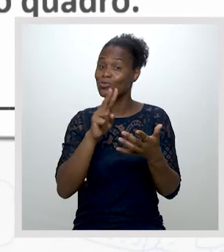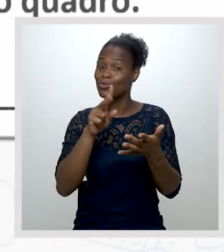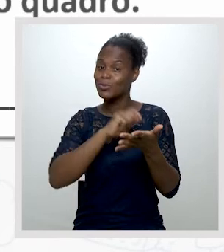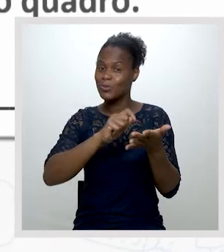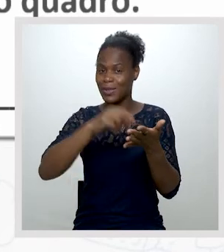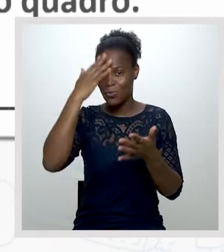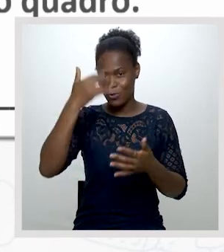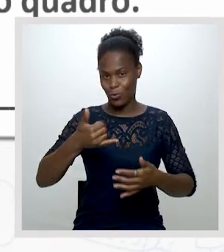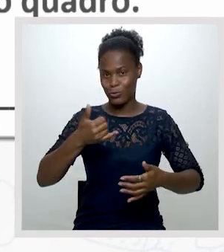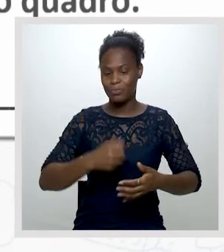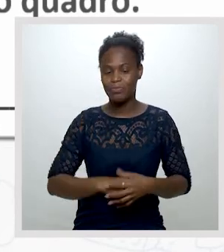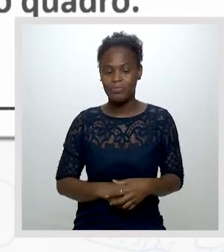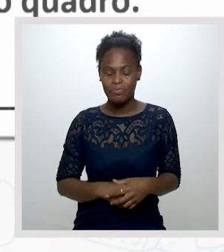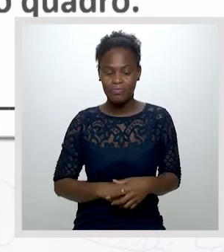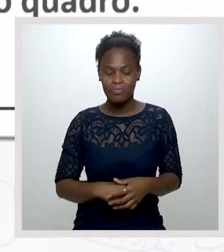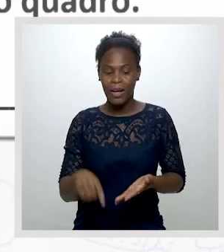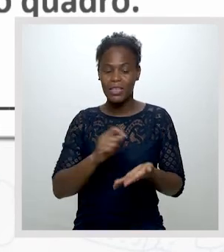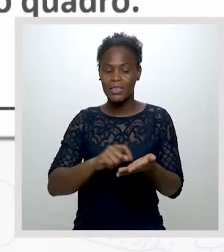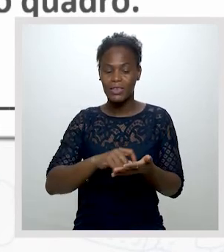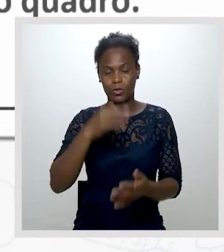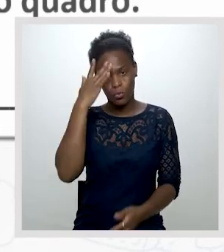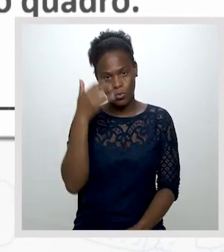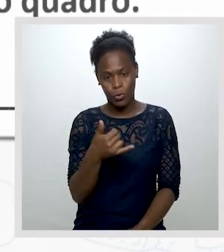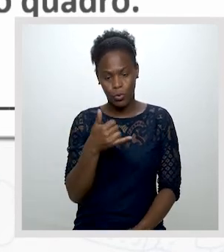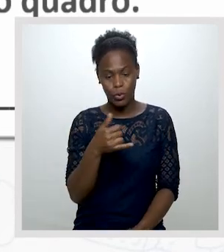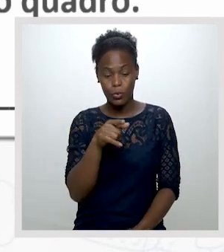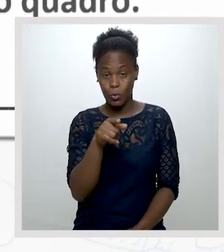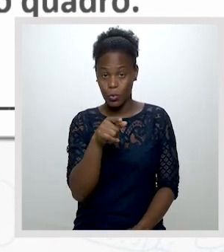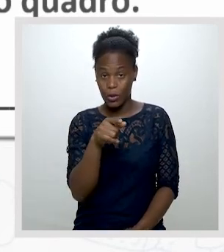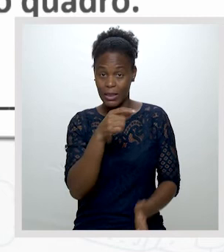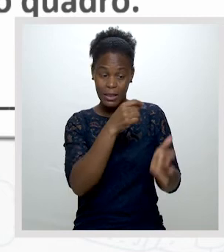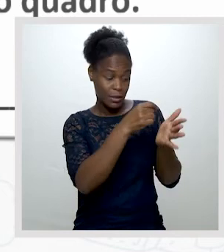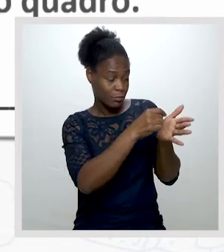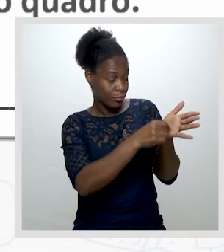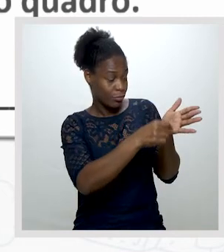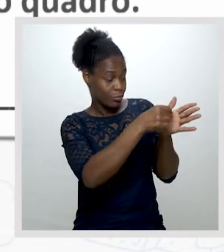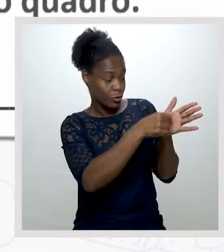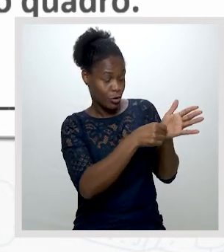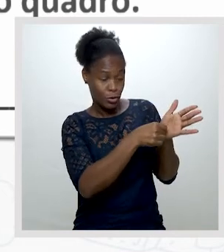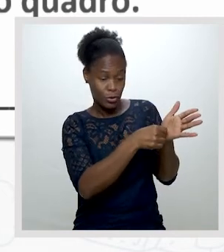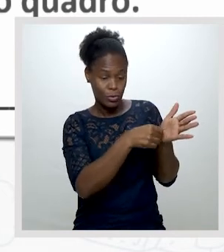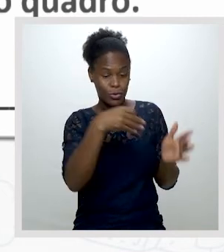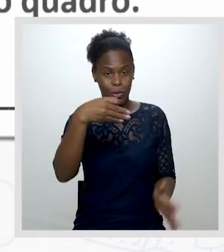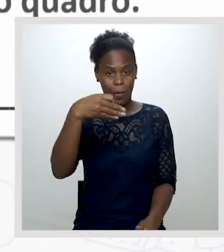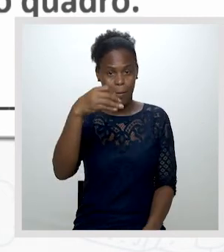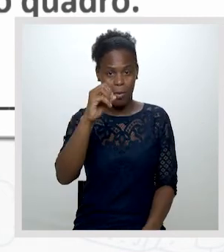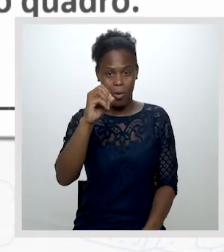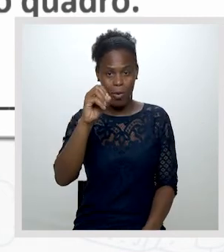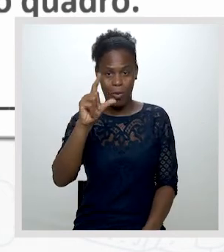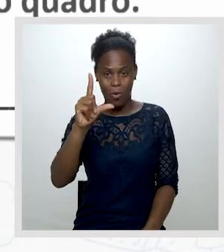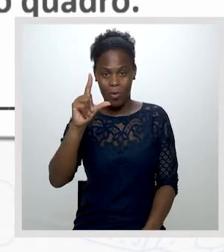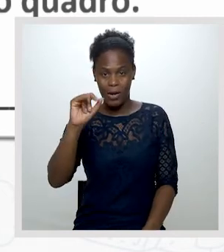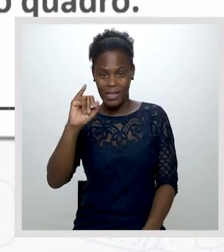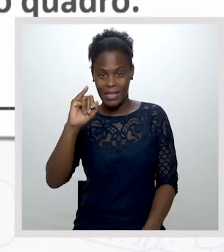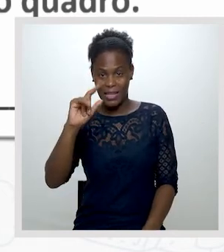Exercício 2. Marquem com X os poliedros e com Y os não